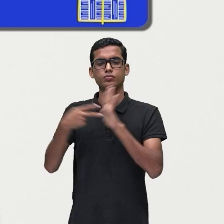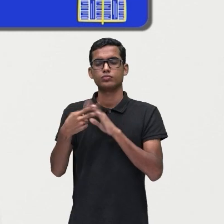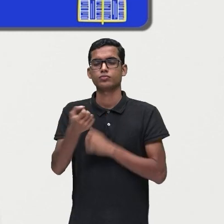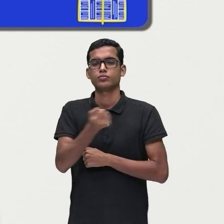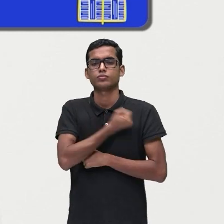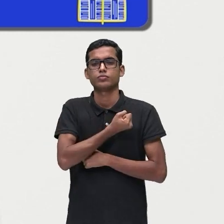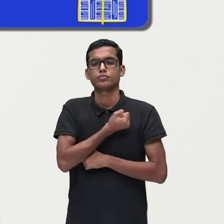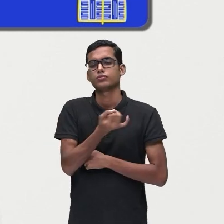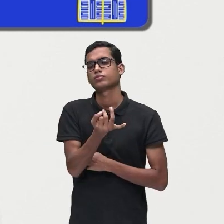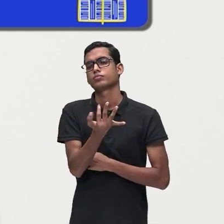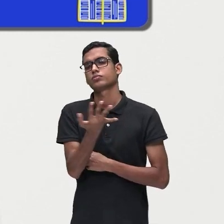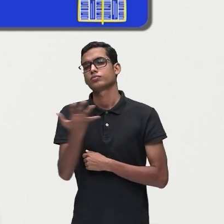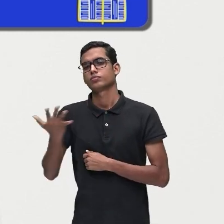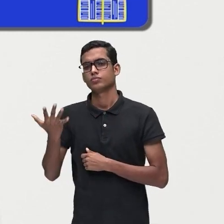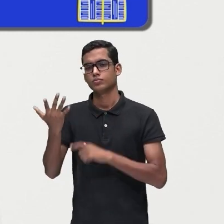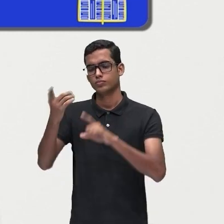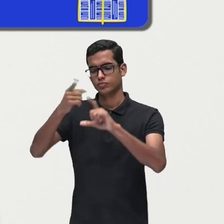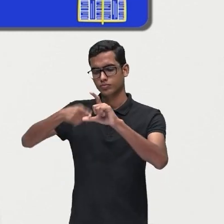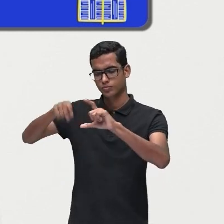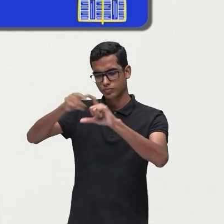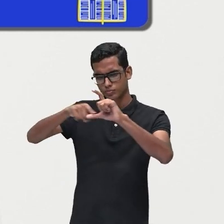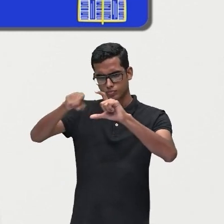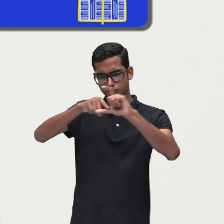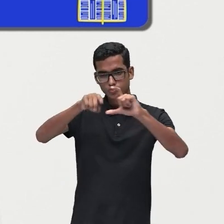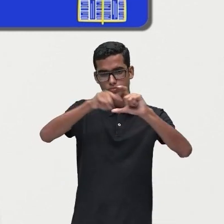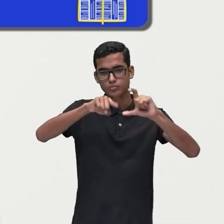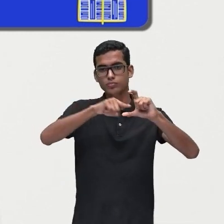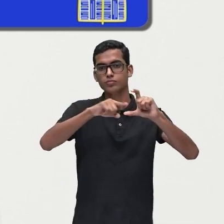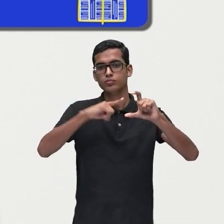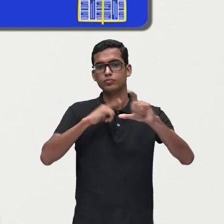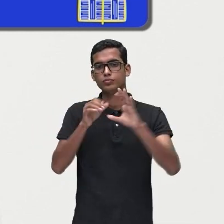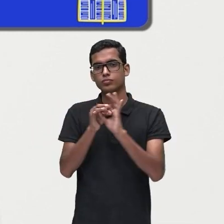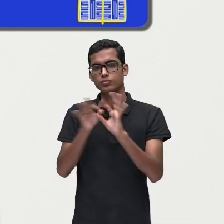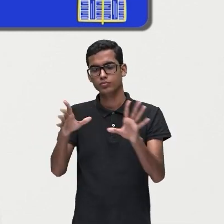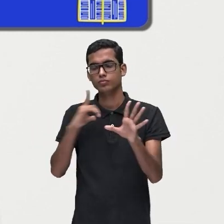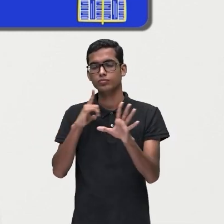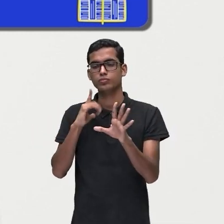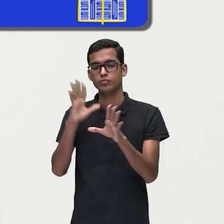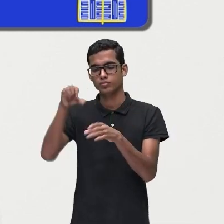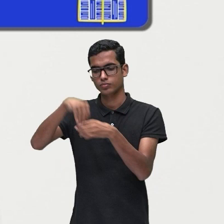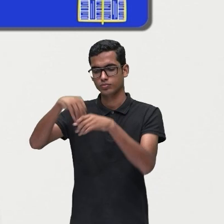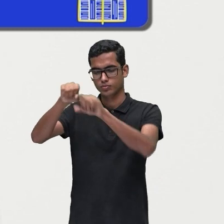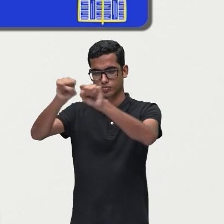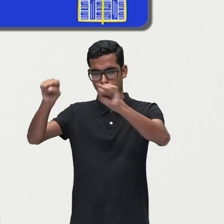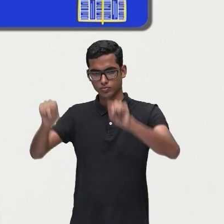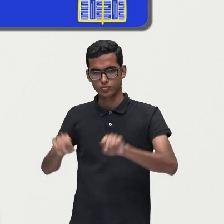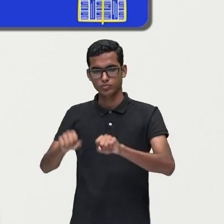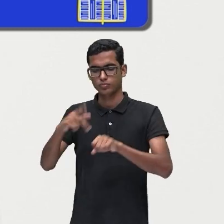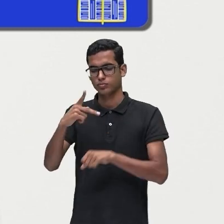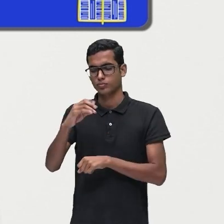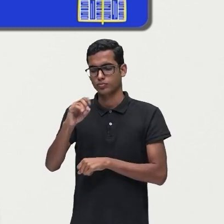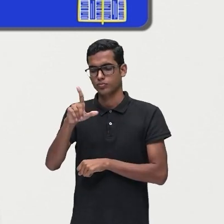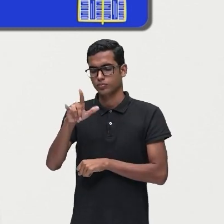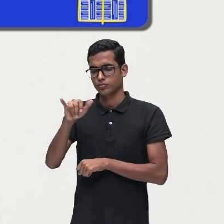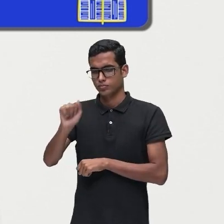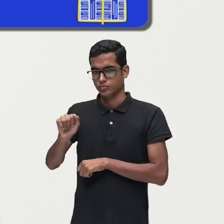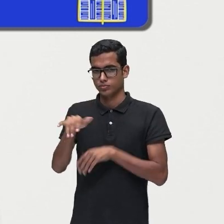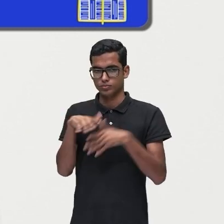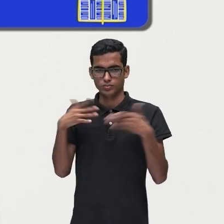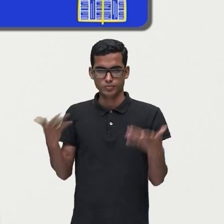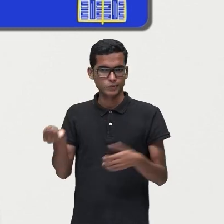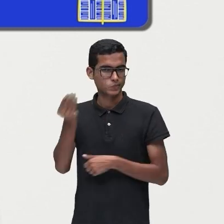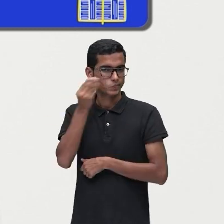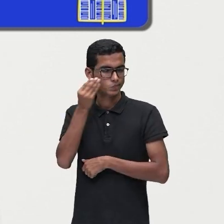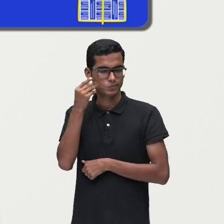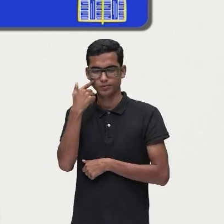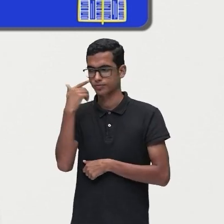espirais soltas que compõem o sistema, né? O número de polias. Então, observem aqui